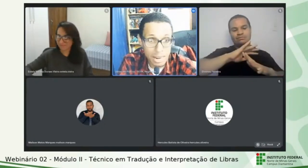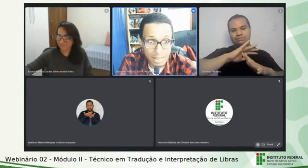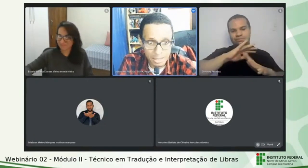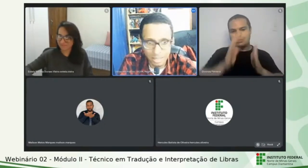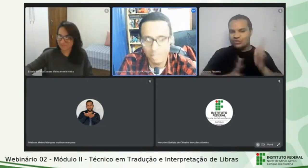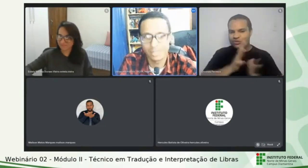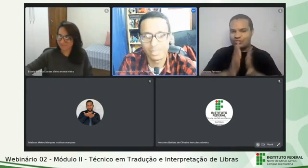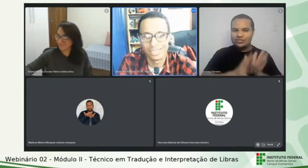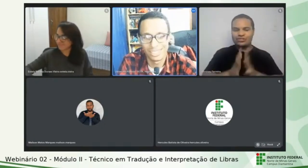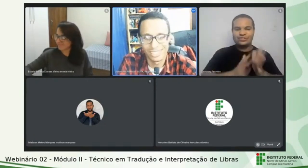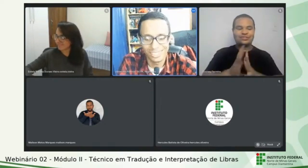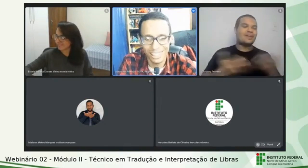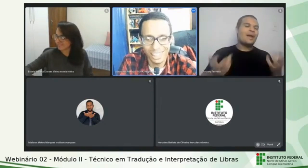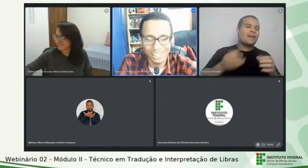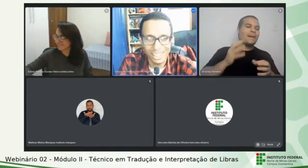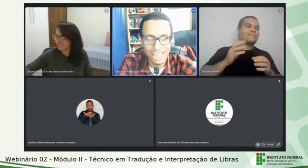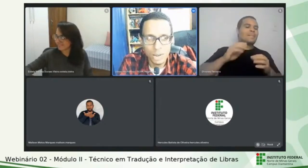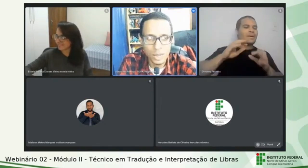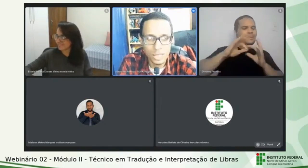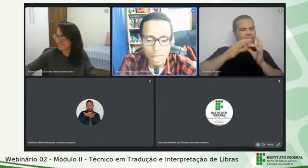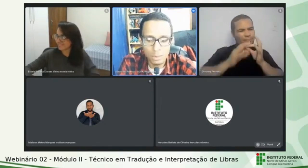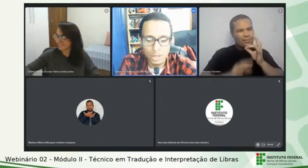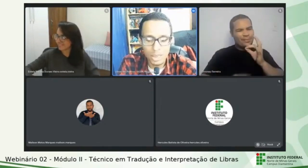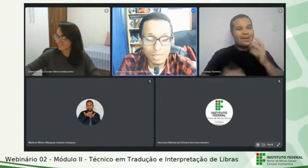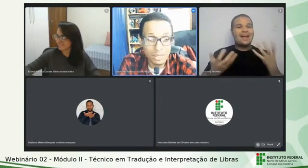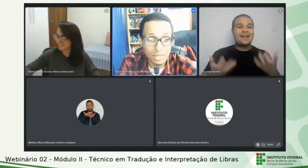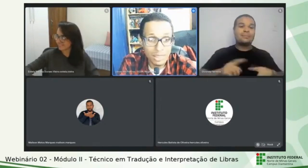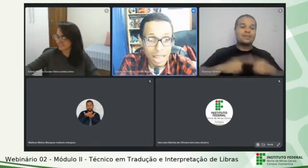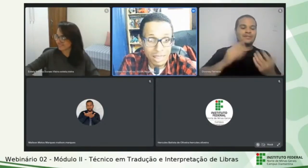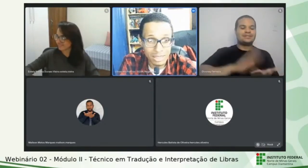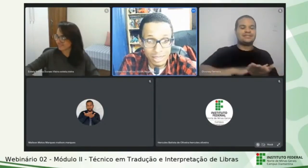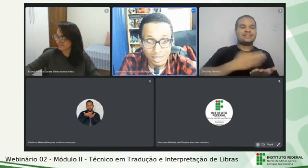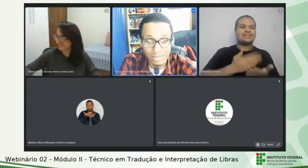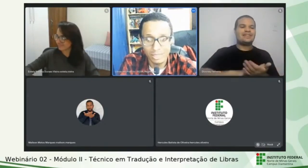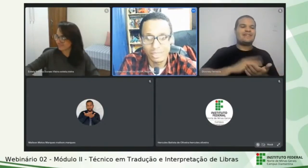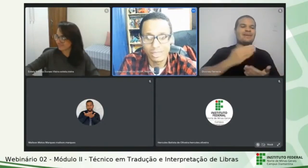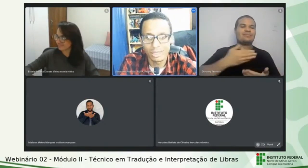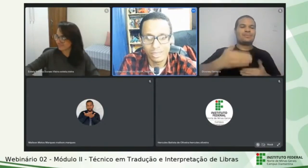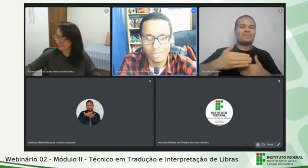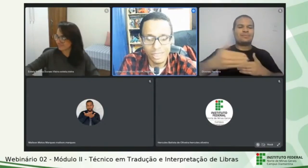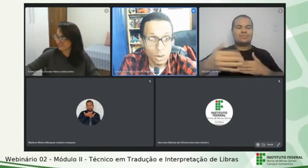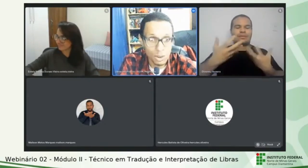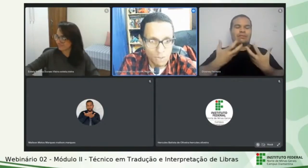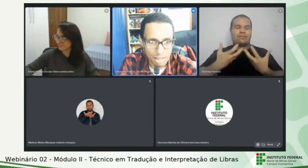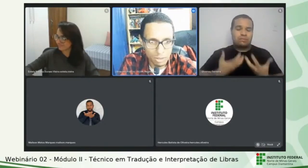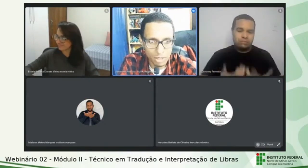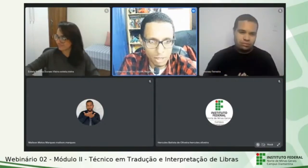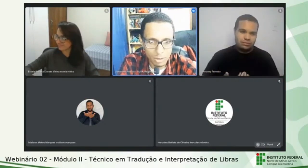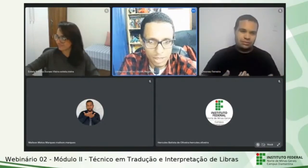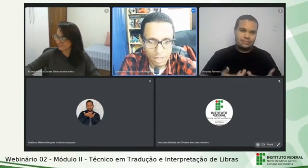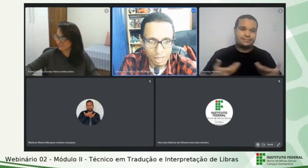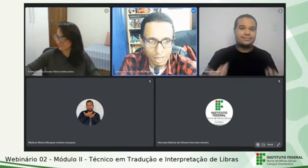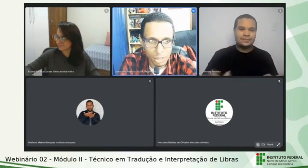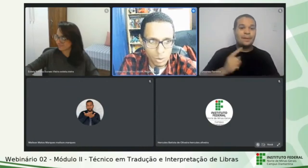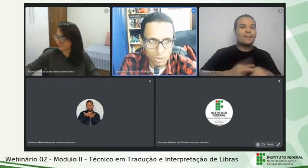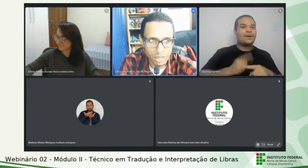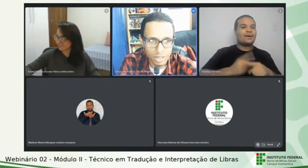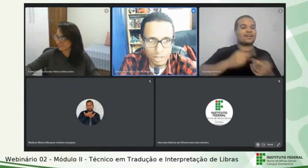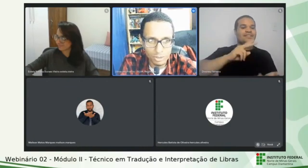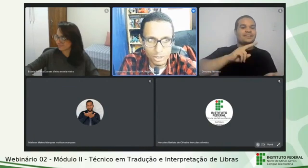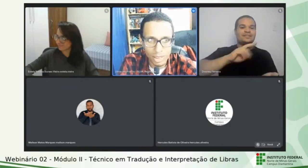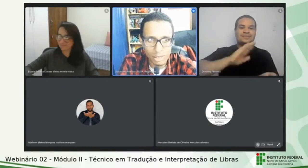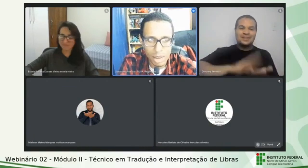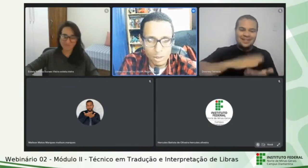também cansa, né? O intérprete, ele se desgasta. E não é fácil traduzir. E com